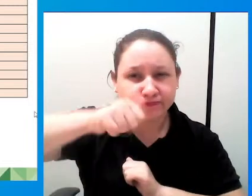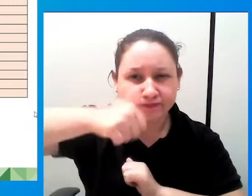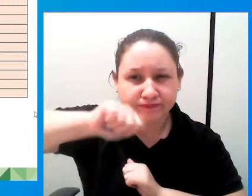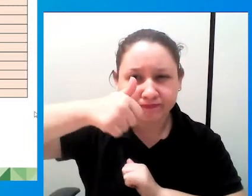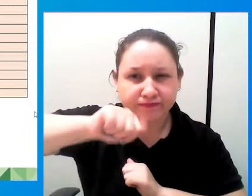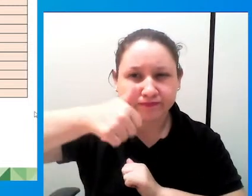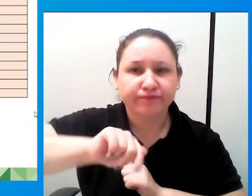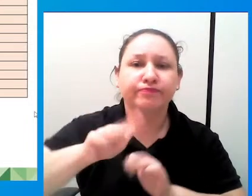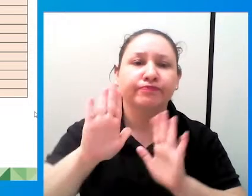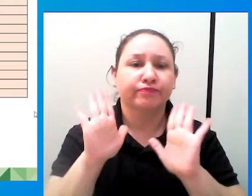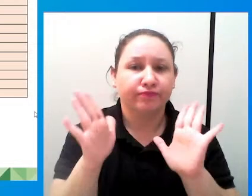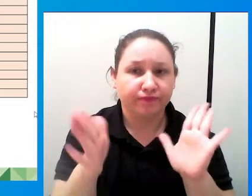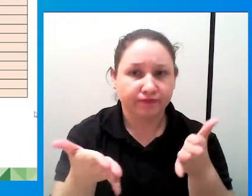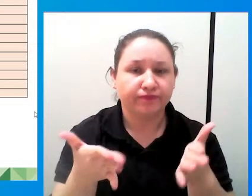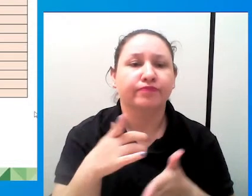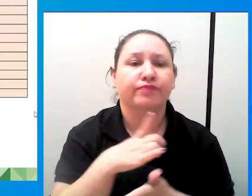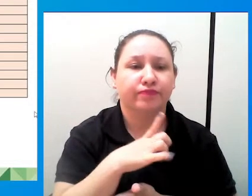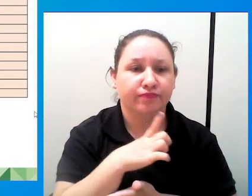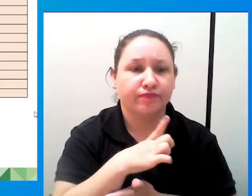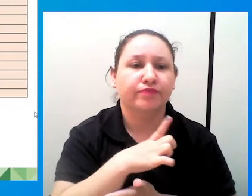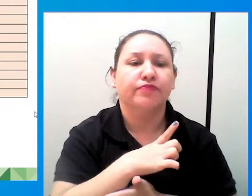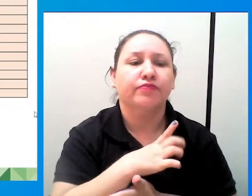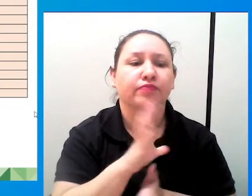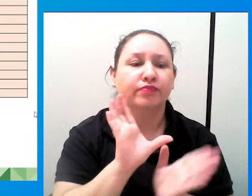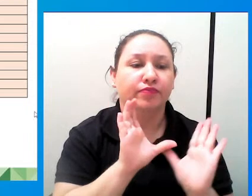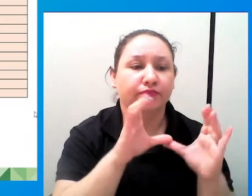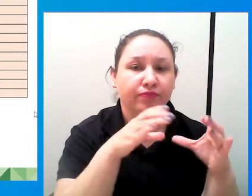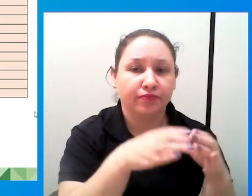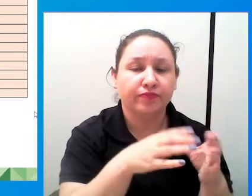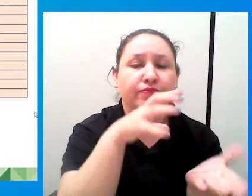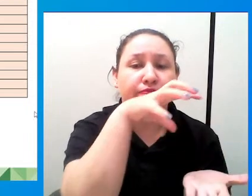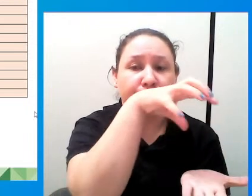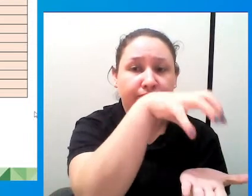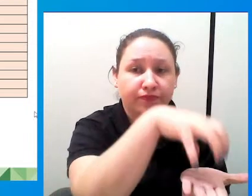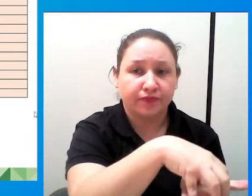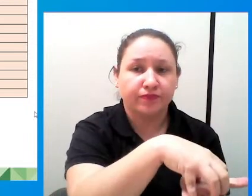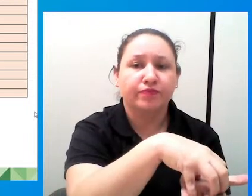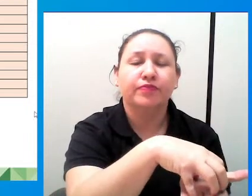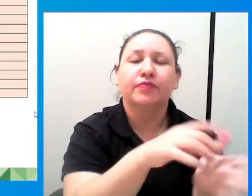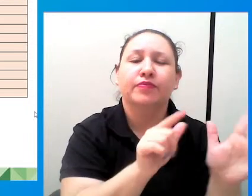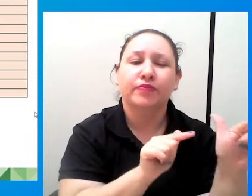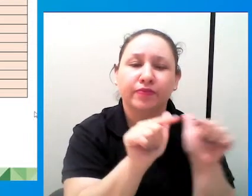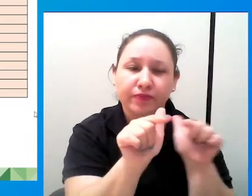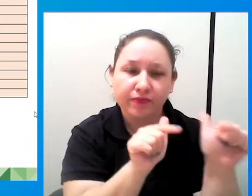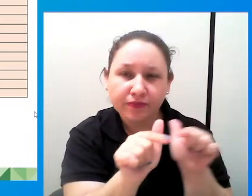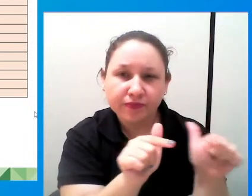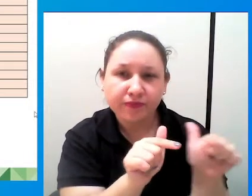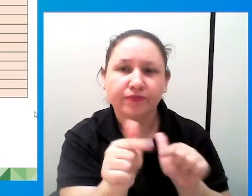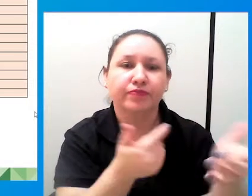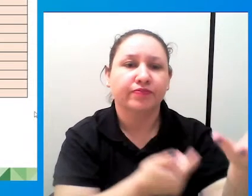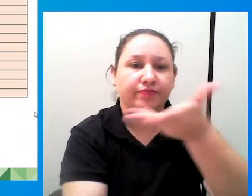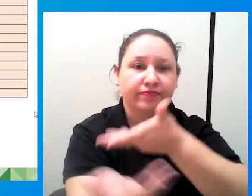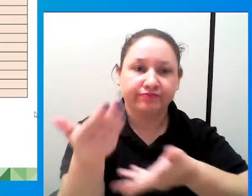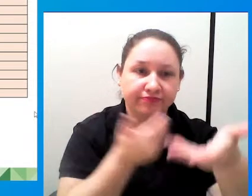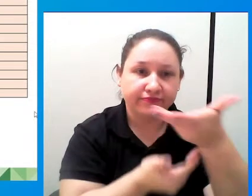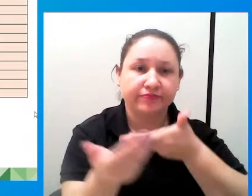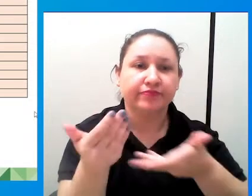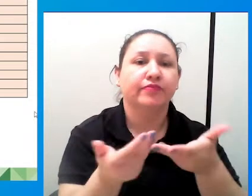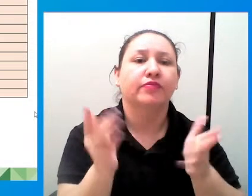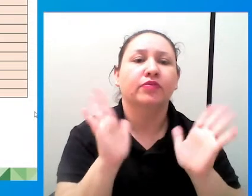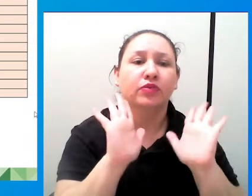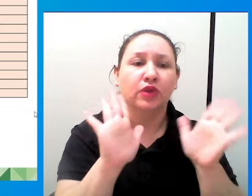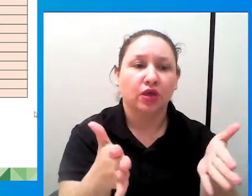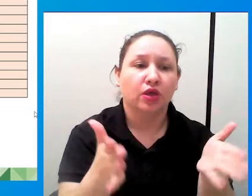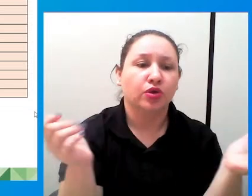trabalho desenvolvido pela Pró-Reitoria de Ensino, que foi um trabalho sempre muito articulado e muito sinérgico com a Pró-Reitoria de